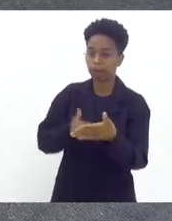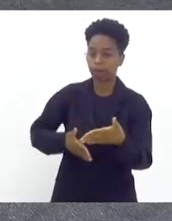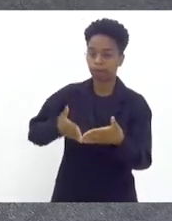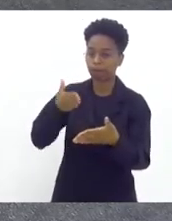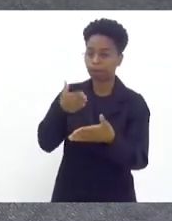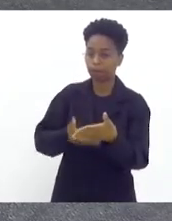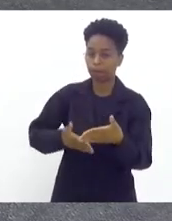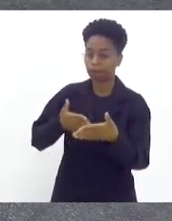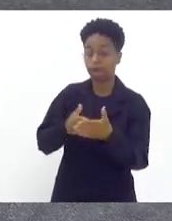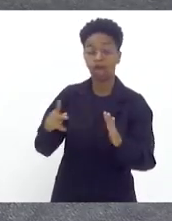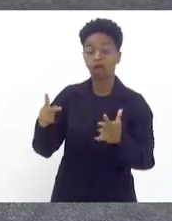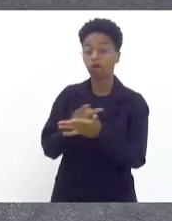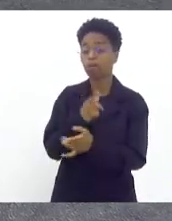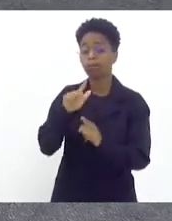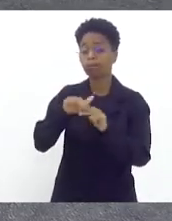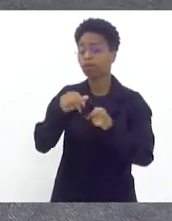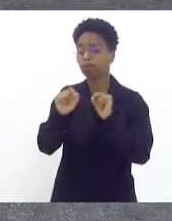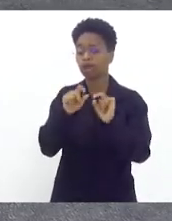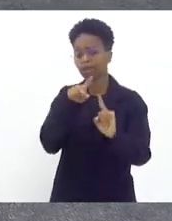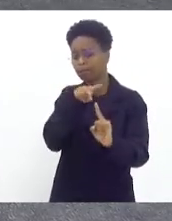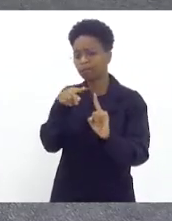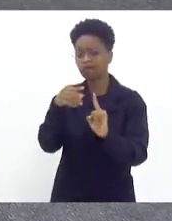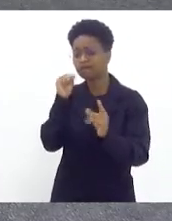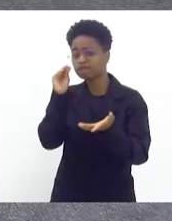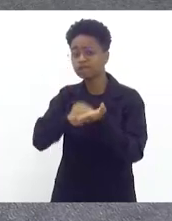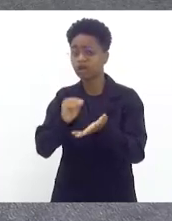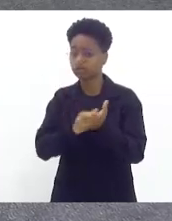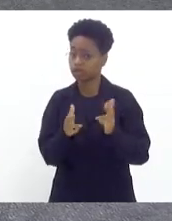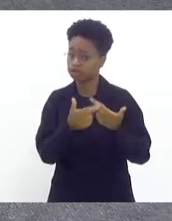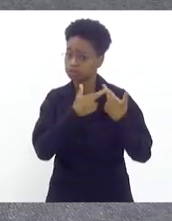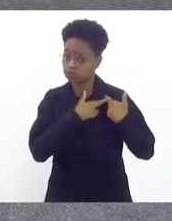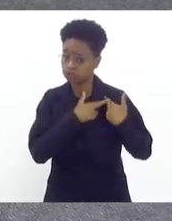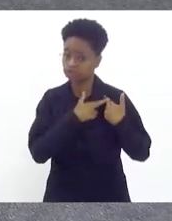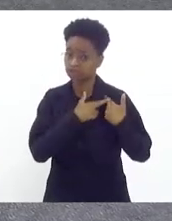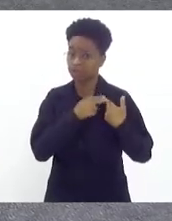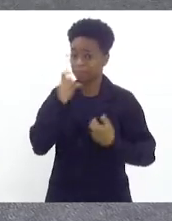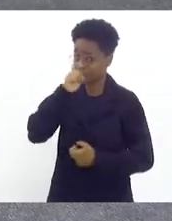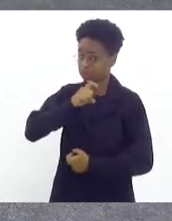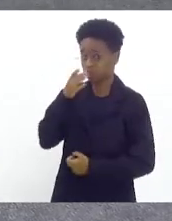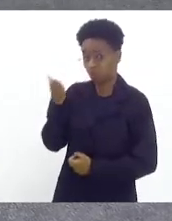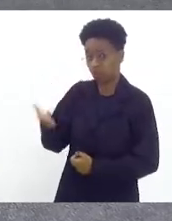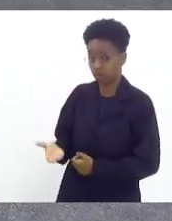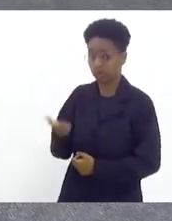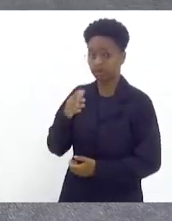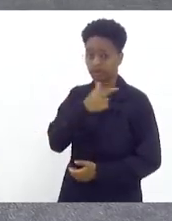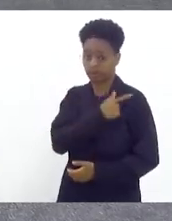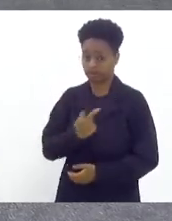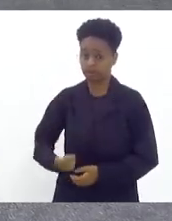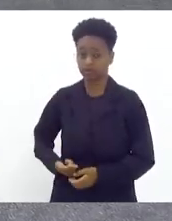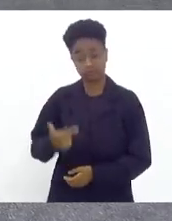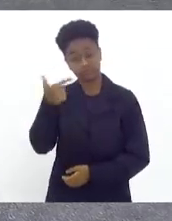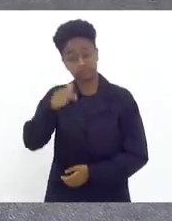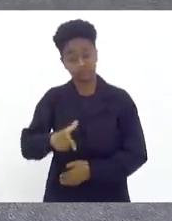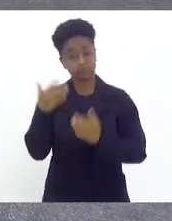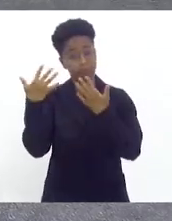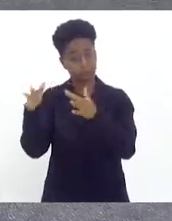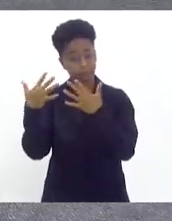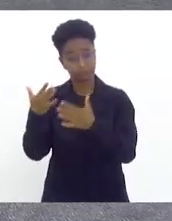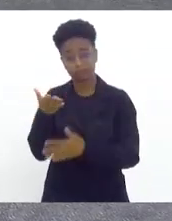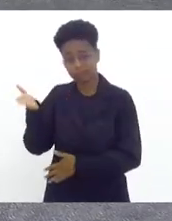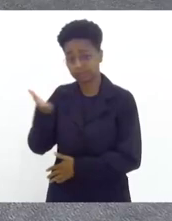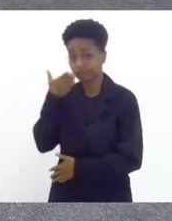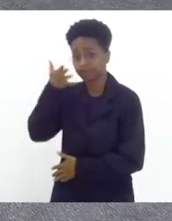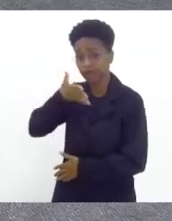por uma perspectiva irresponsável não verdadeira que vem do governador mas uma vez parabéns aí pela sua fala